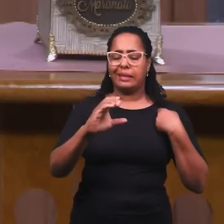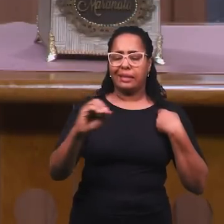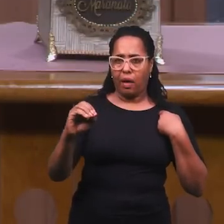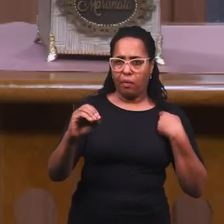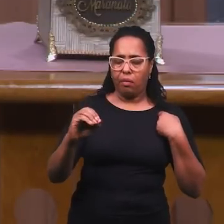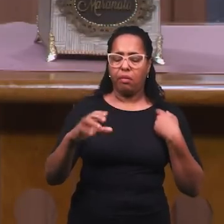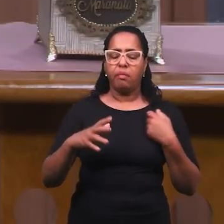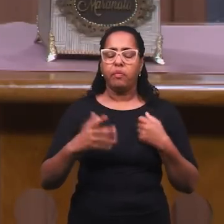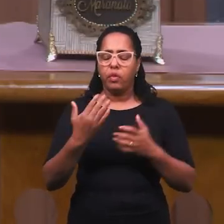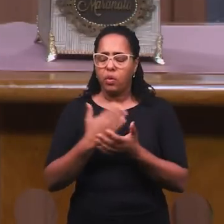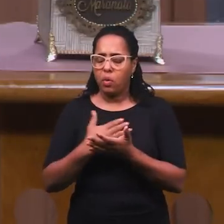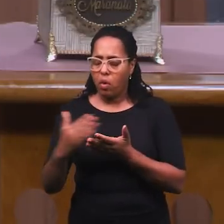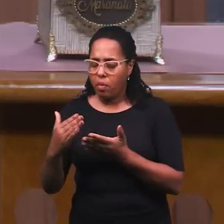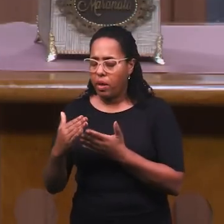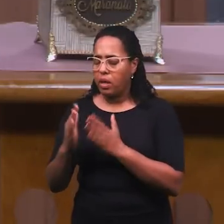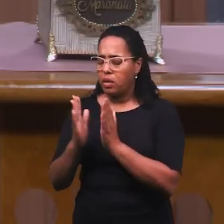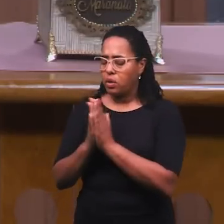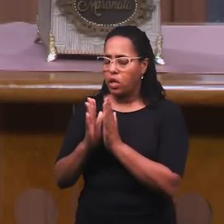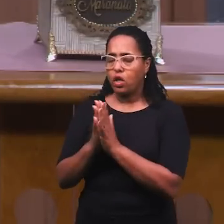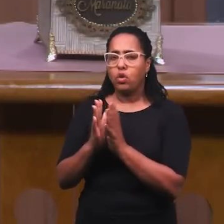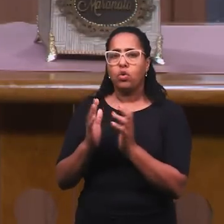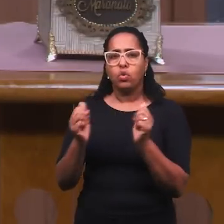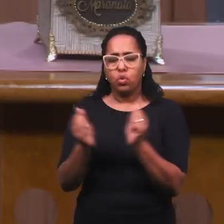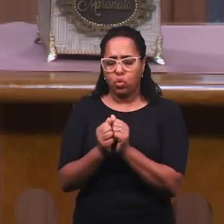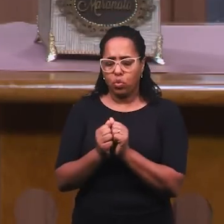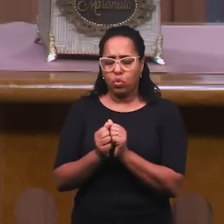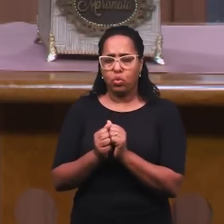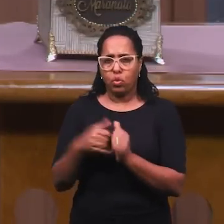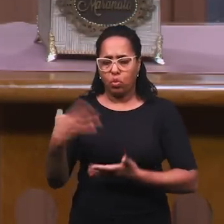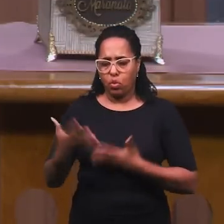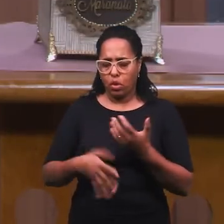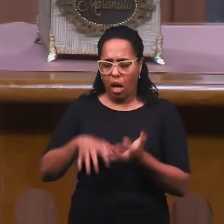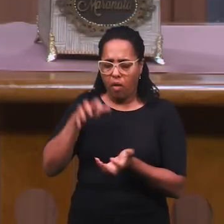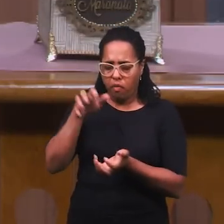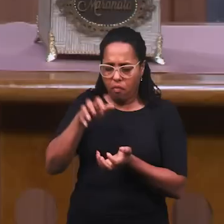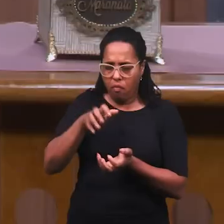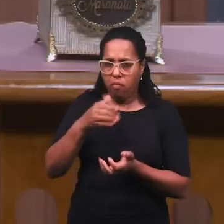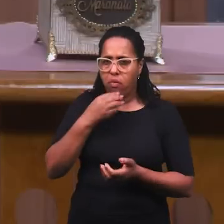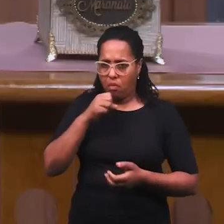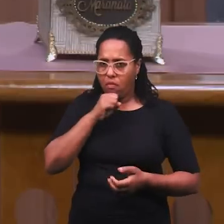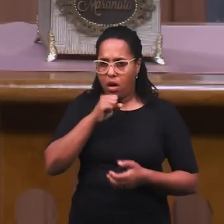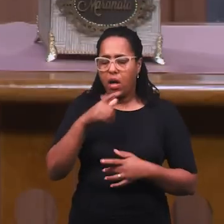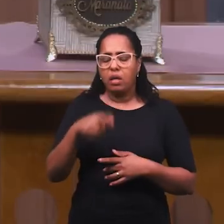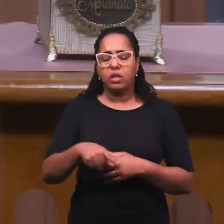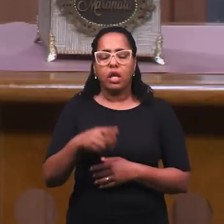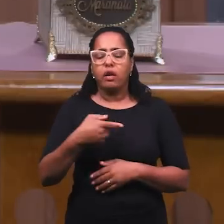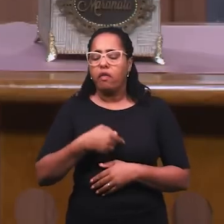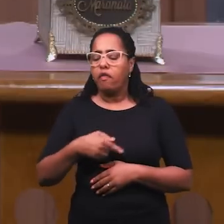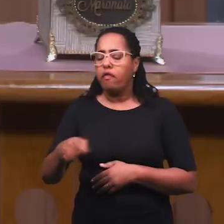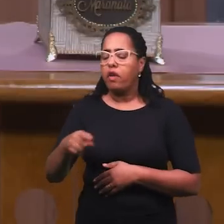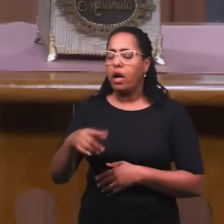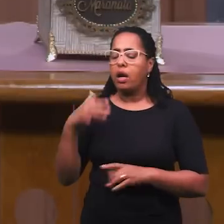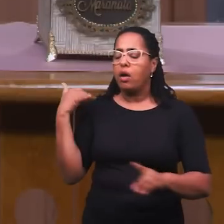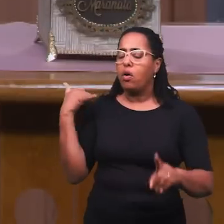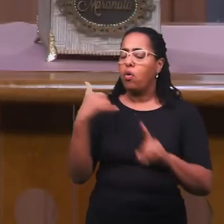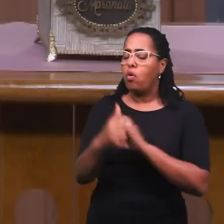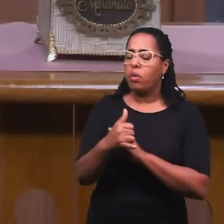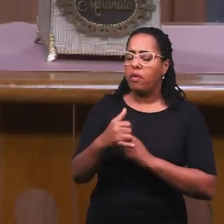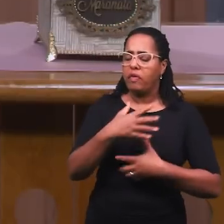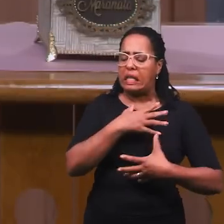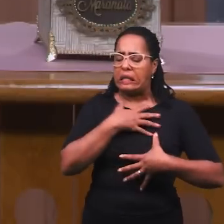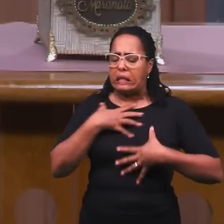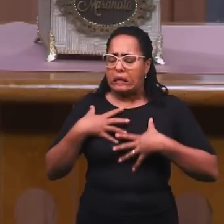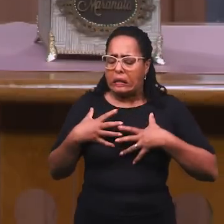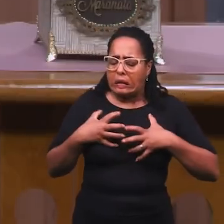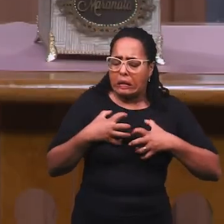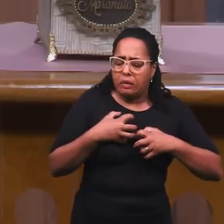Deus. Ele começa a orar juntamente com os anciãos e ele se dirige a Gade, o profeta, e diz: estou